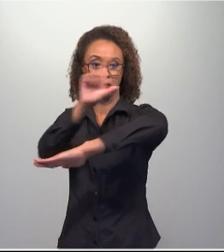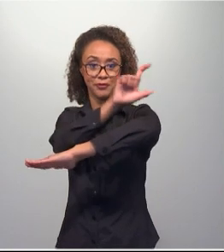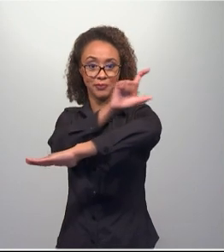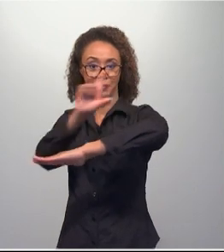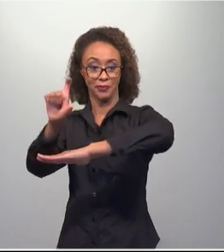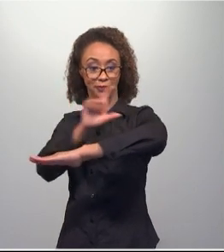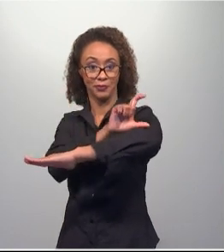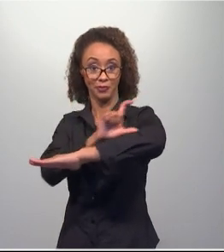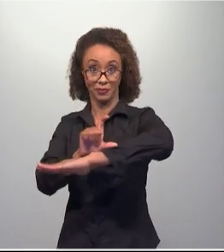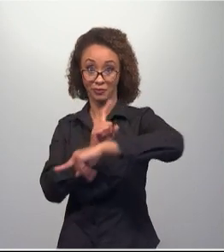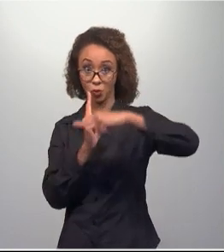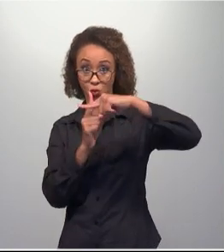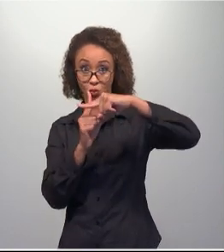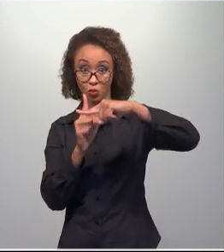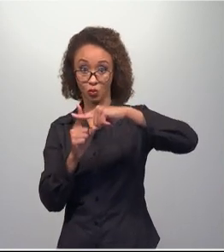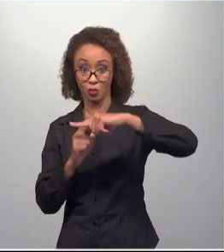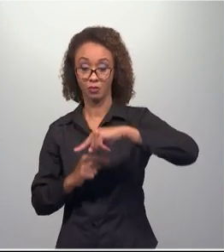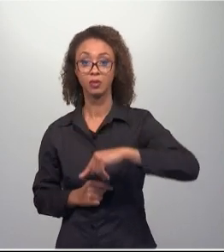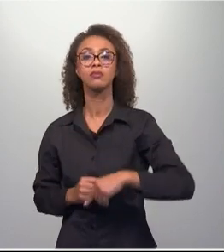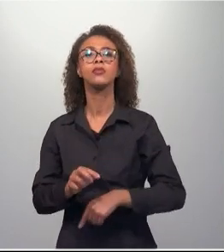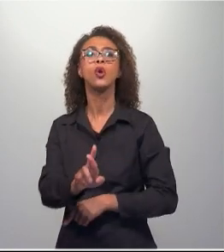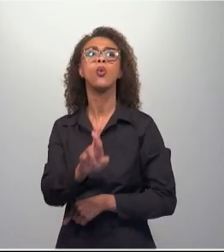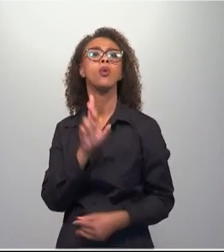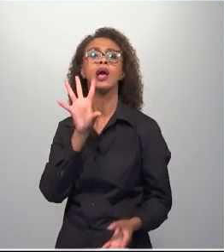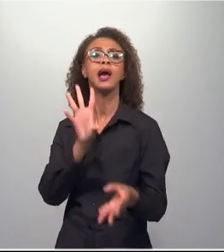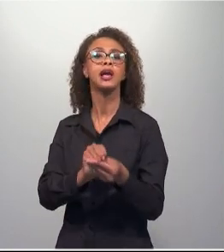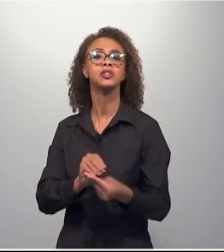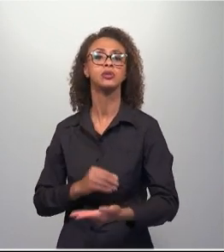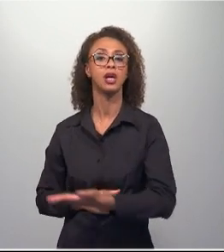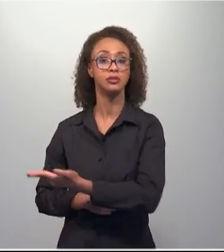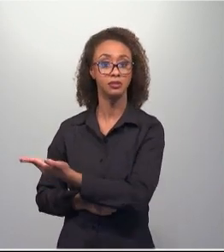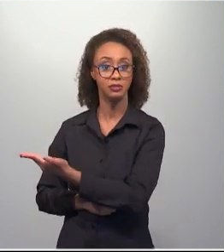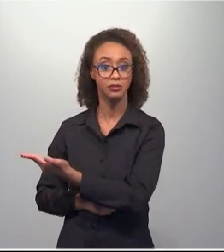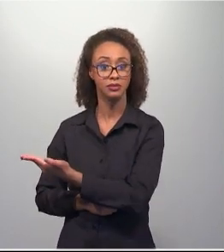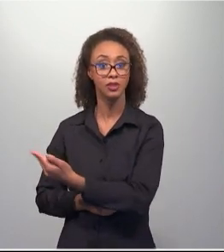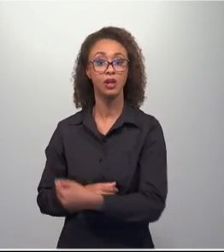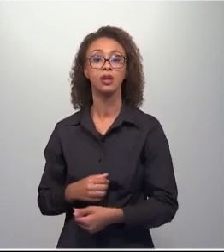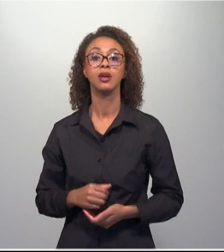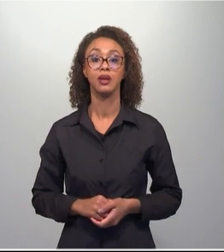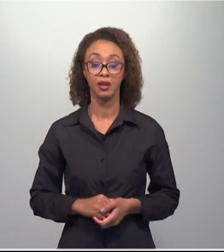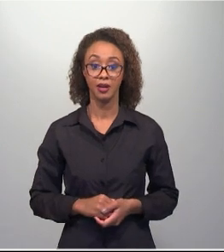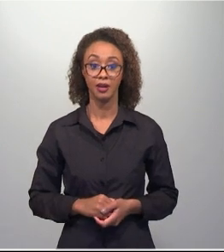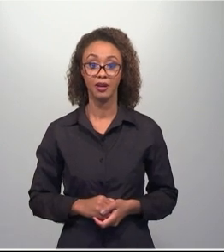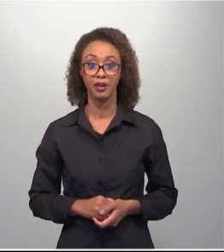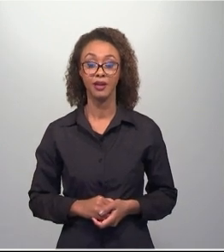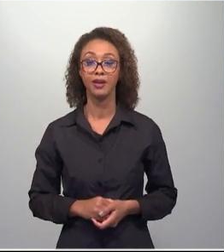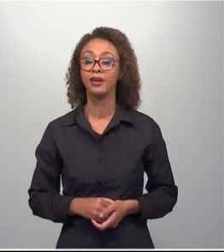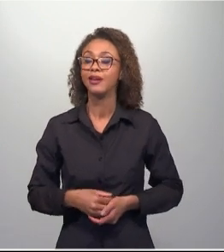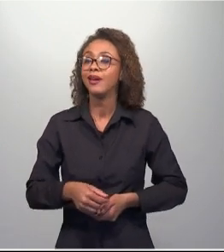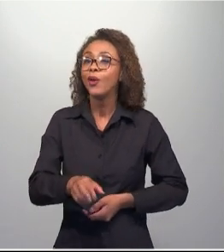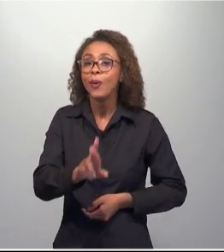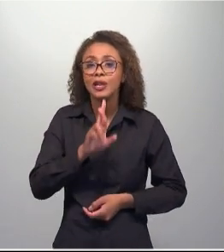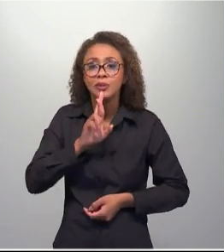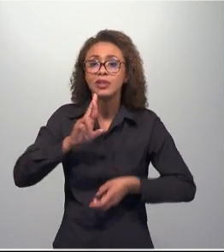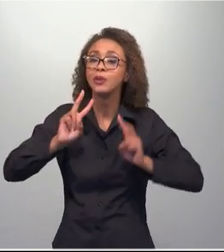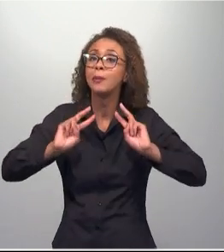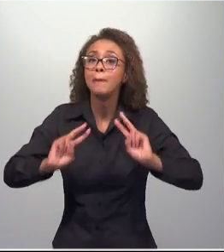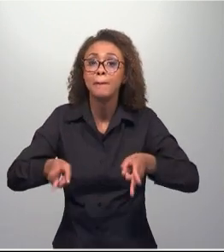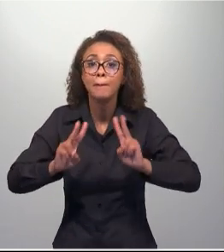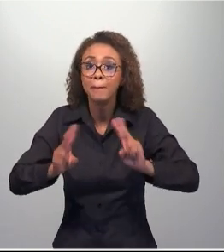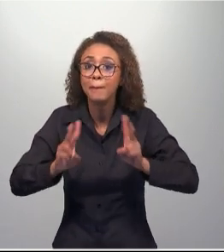0 1 1 0 1 0 0 1 é exatamente a operação